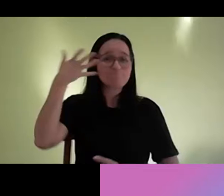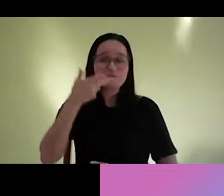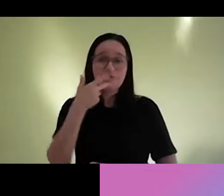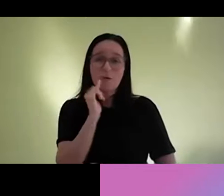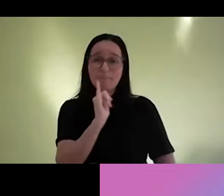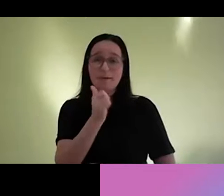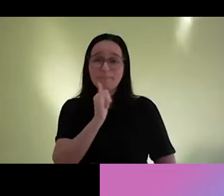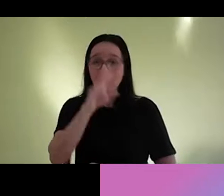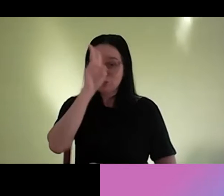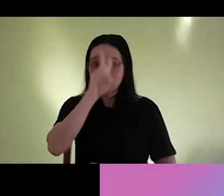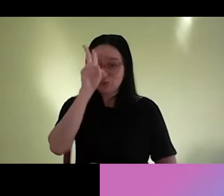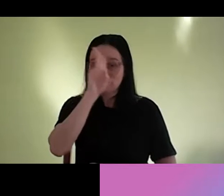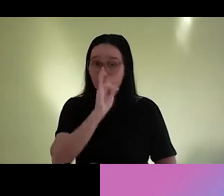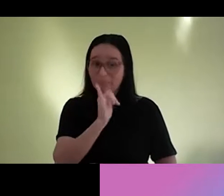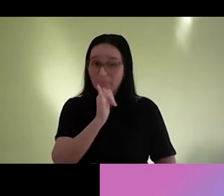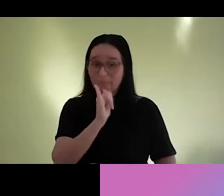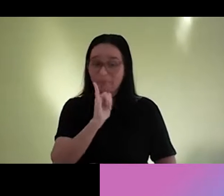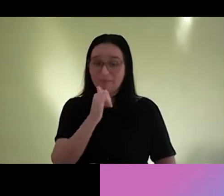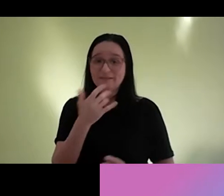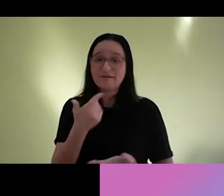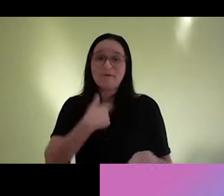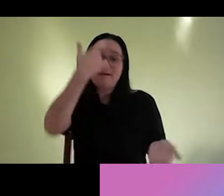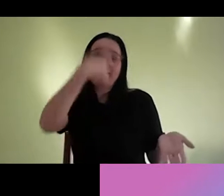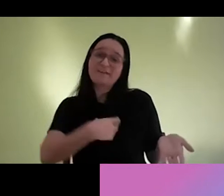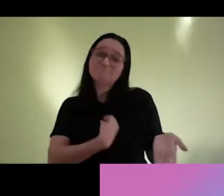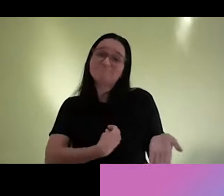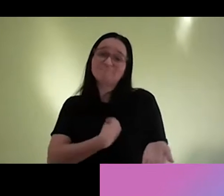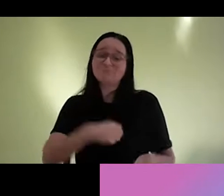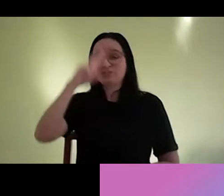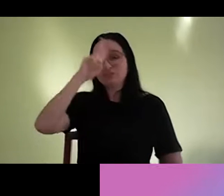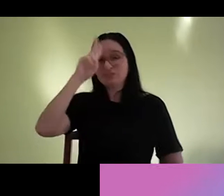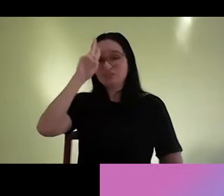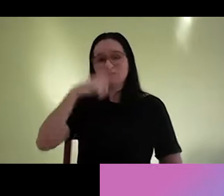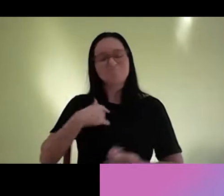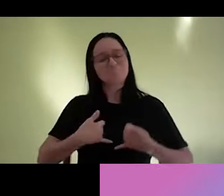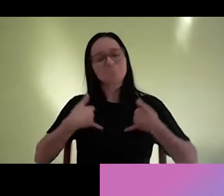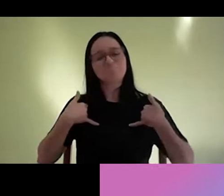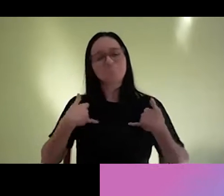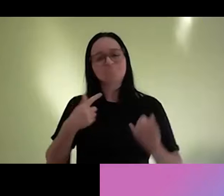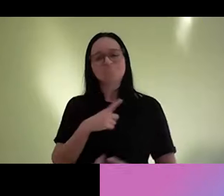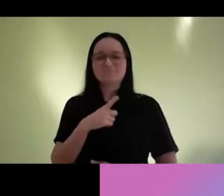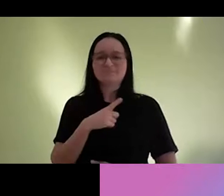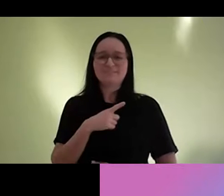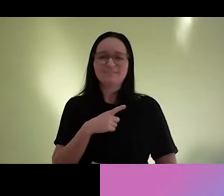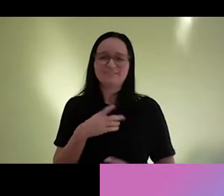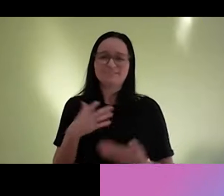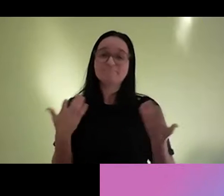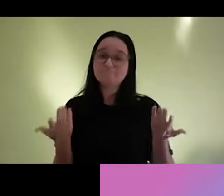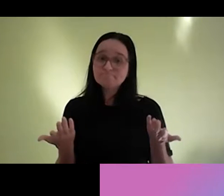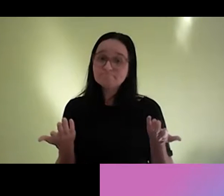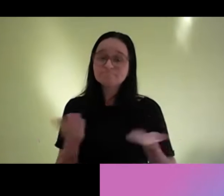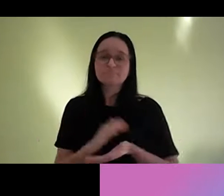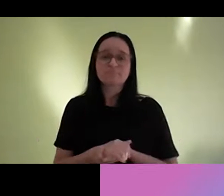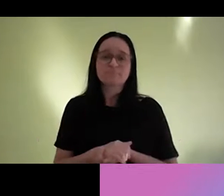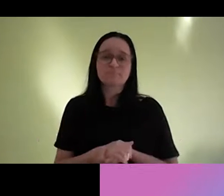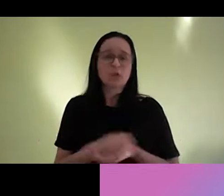minhas histórias malucas mas são mas é a minha história e eu tenho muito orgulho é claro que nem tudo